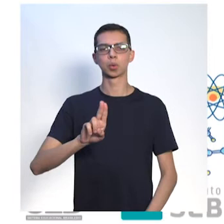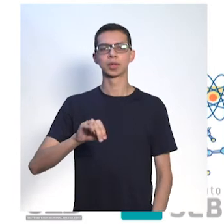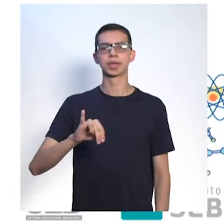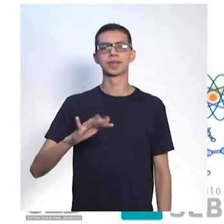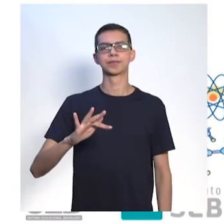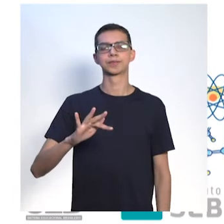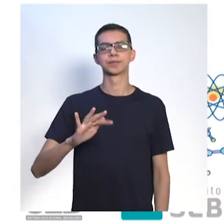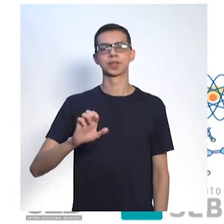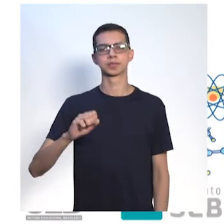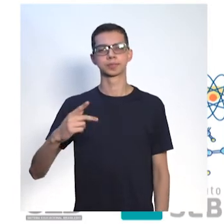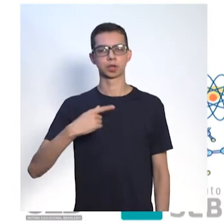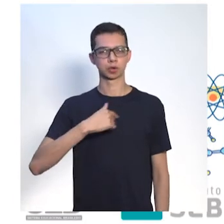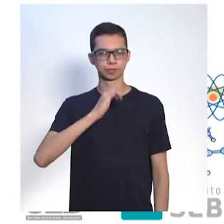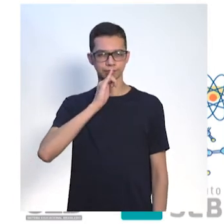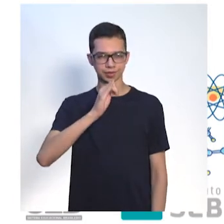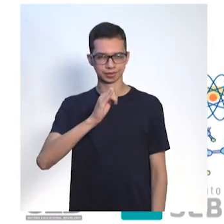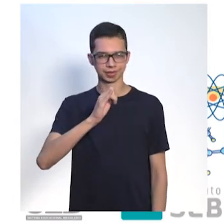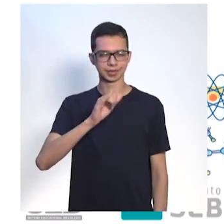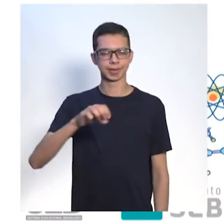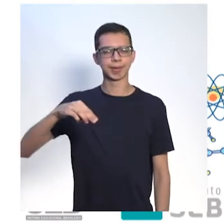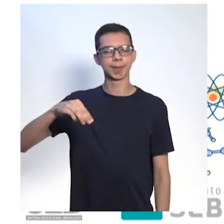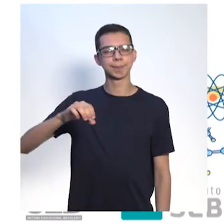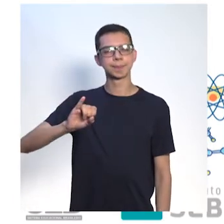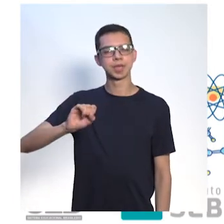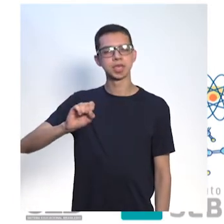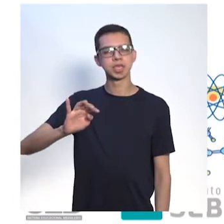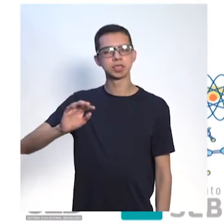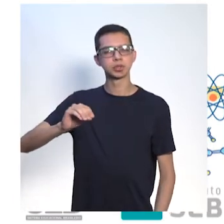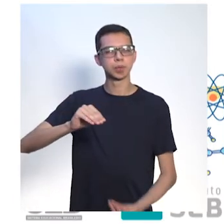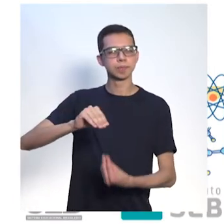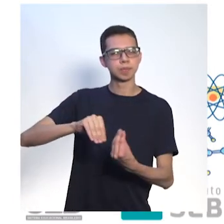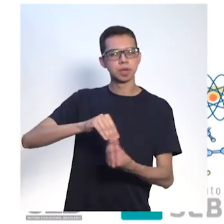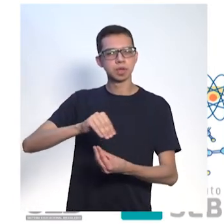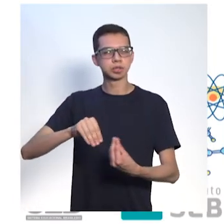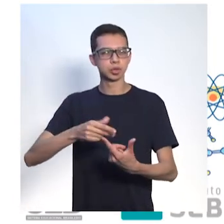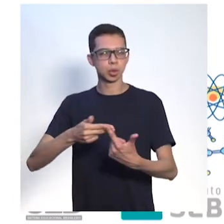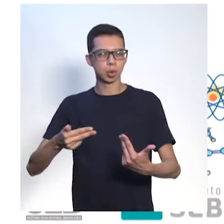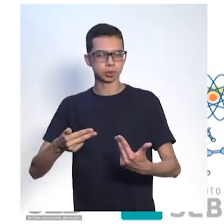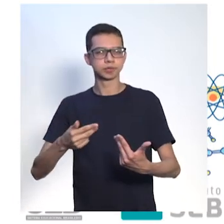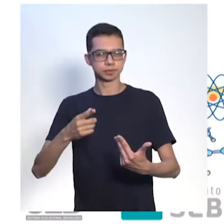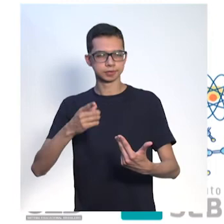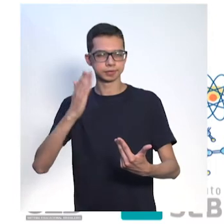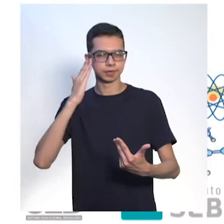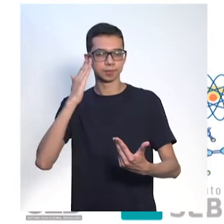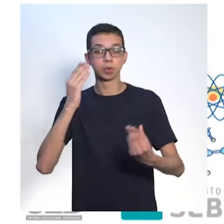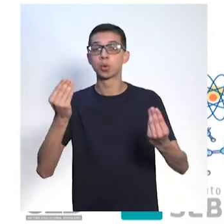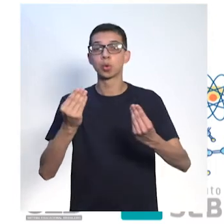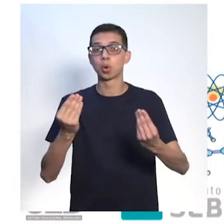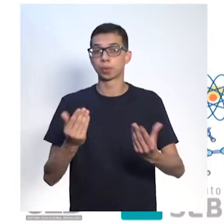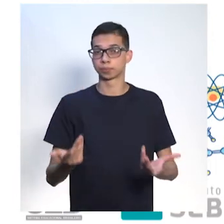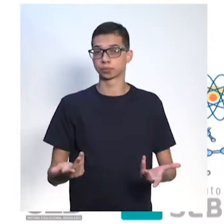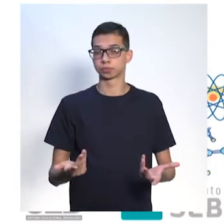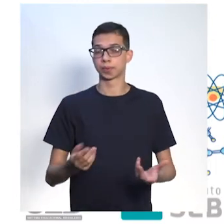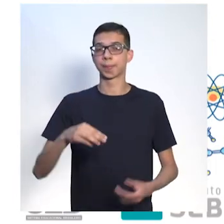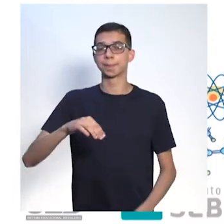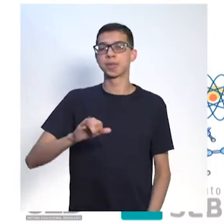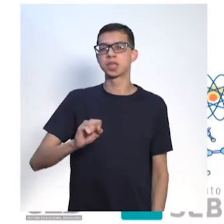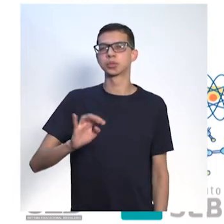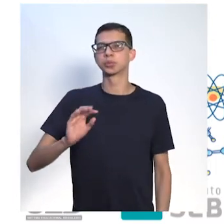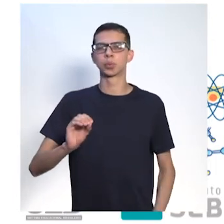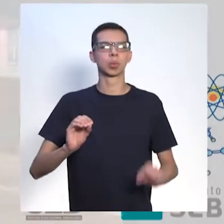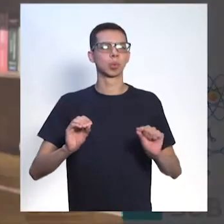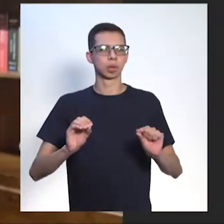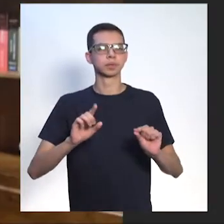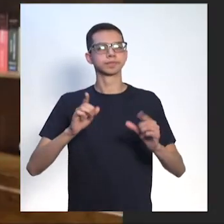que eu falei, tá? Então você tem aí como funciona esse processo misto da Unifesp. Sossegado,